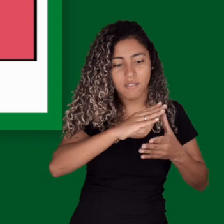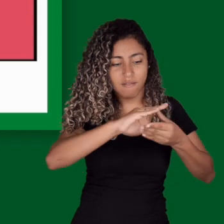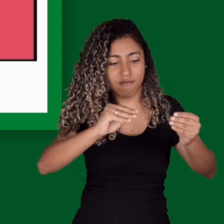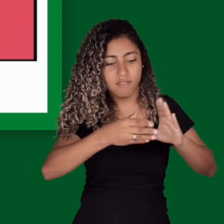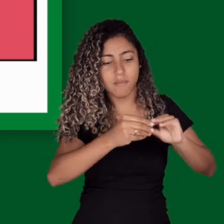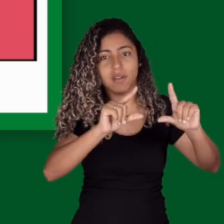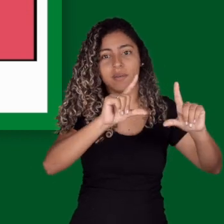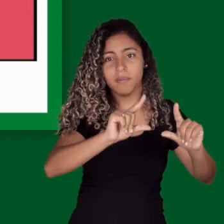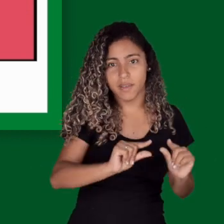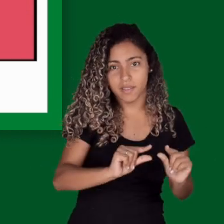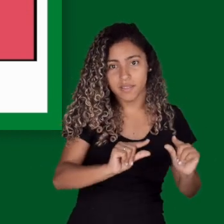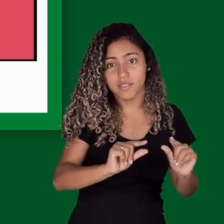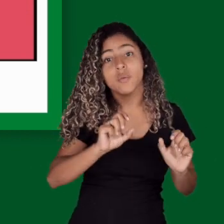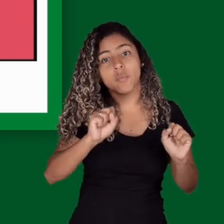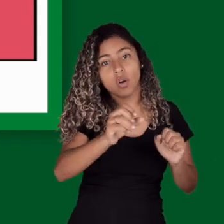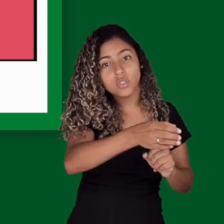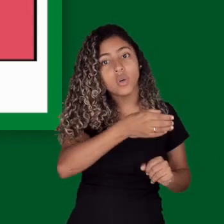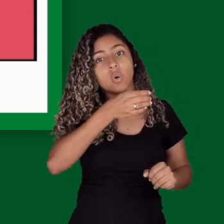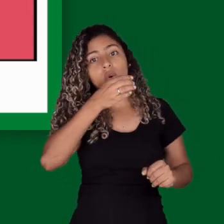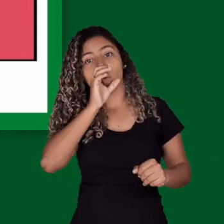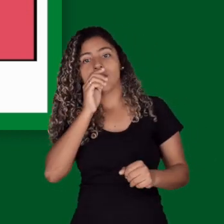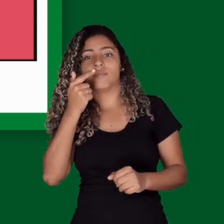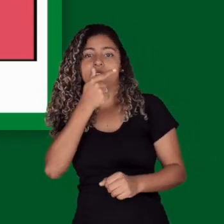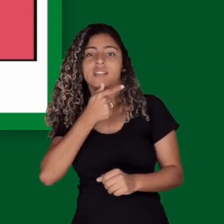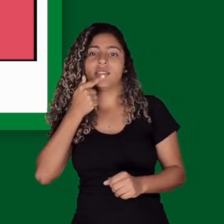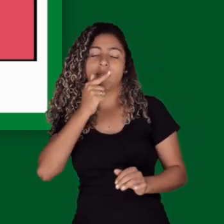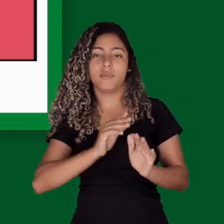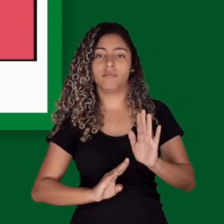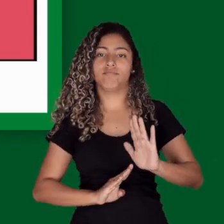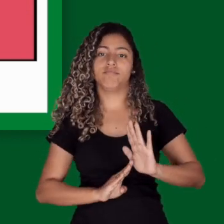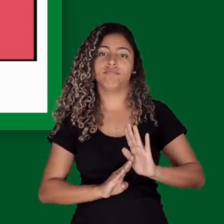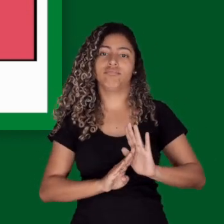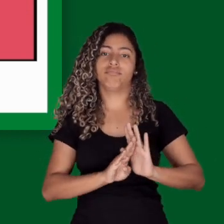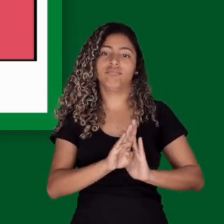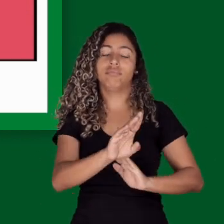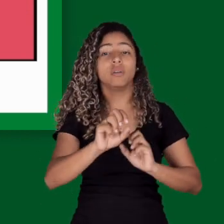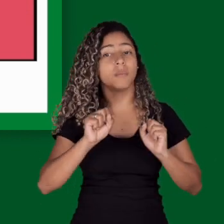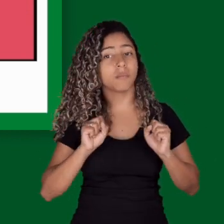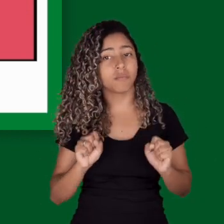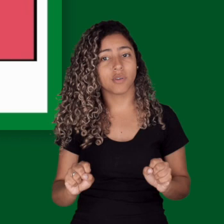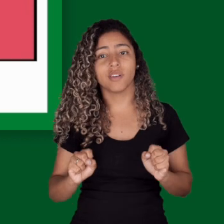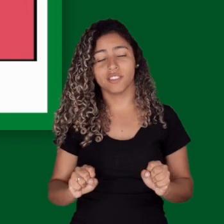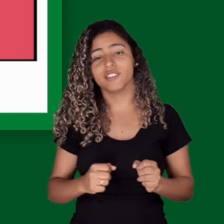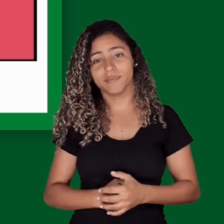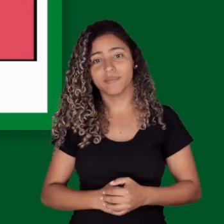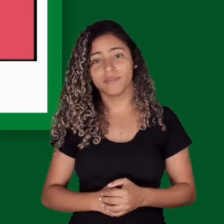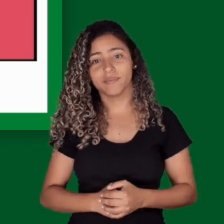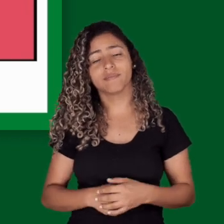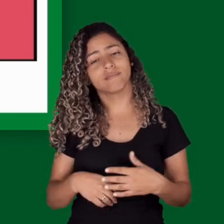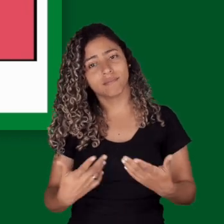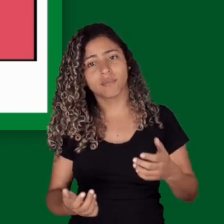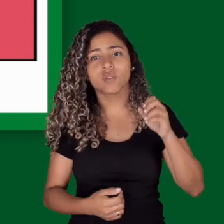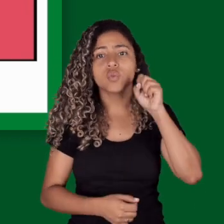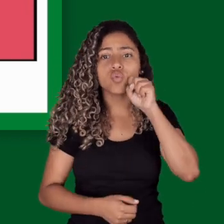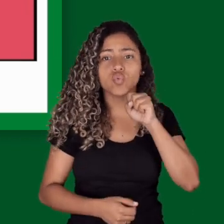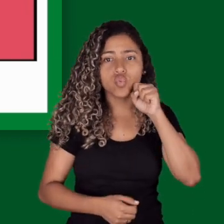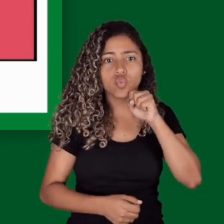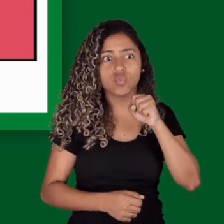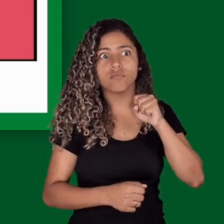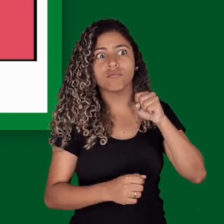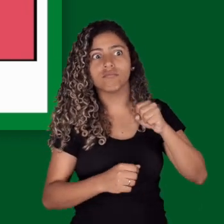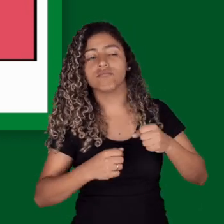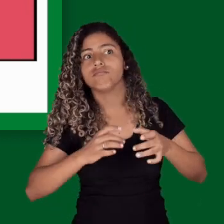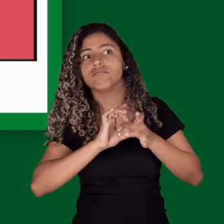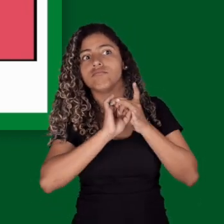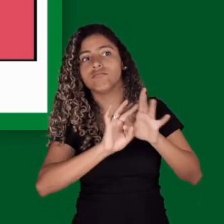que a glicemia suba muito rápido, né? E favorecer o risco de uma hiperglicemia. Por isso, a ingestão de suco